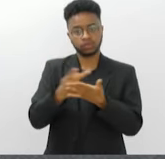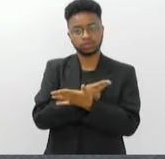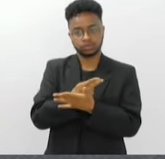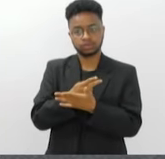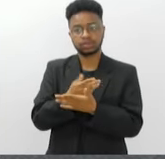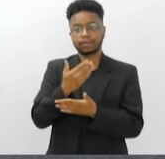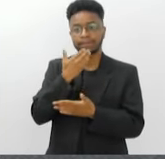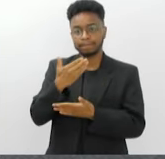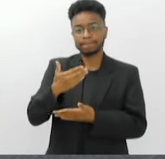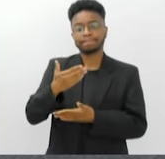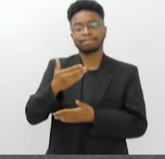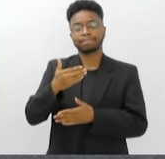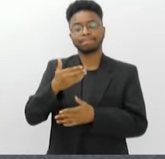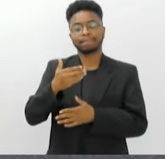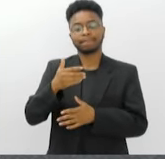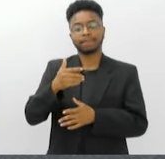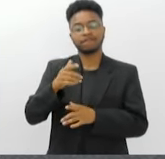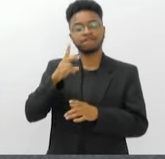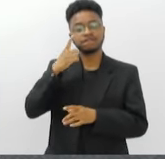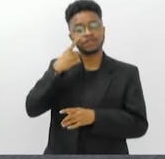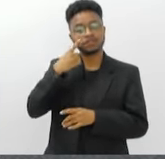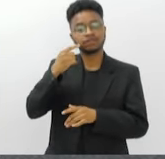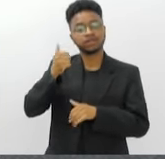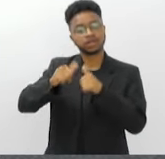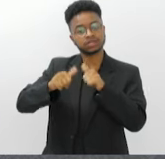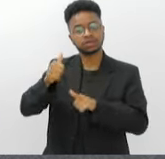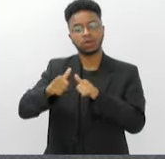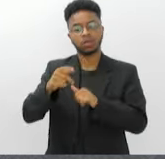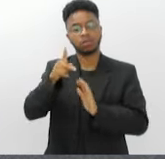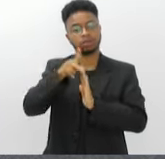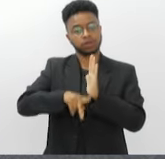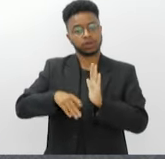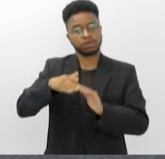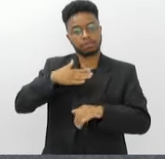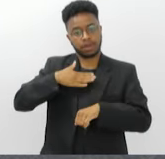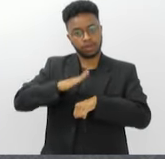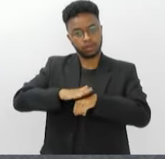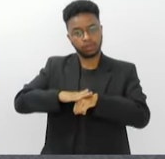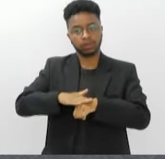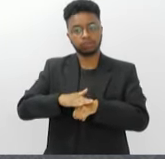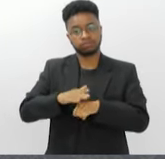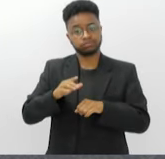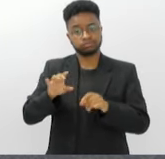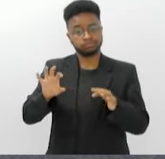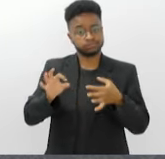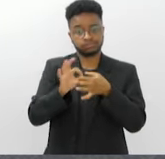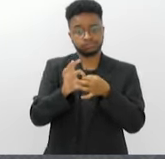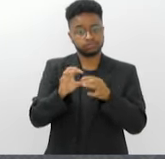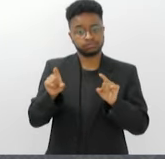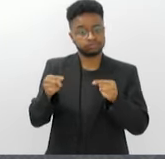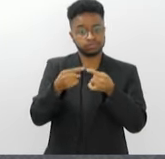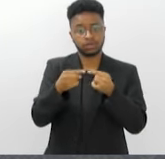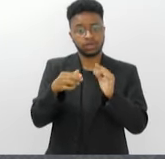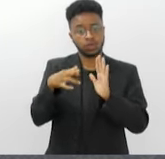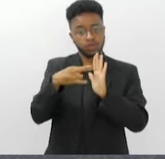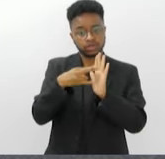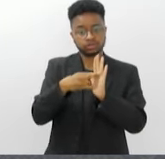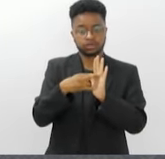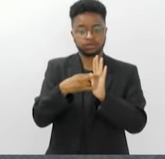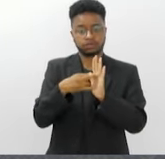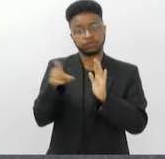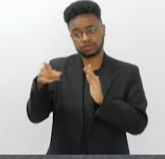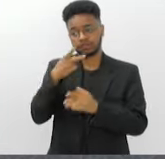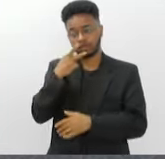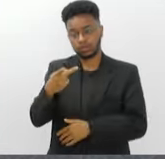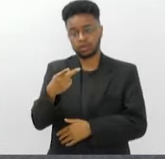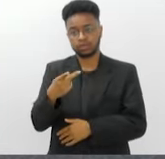verificação para projetos de minha autoria. Faz parte do regimento interno e eu sei que Vossa Excelência, reconheceu isso.